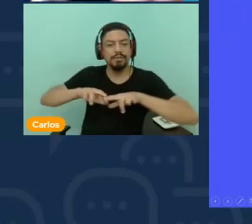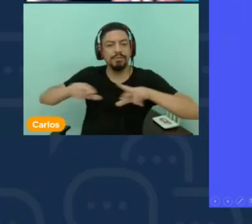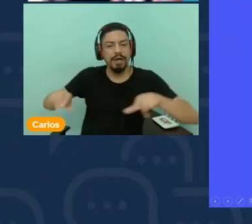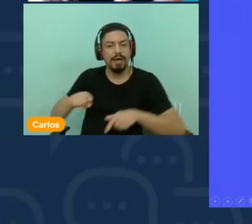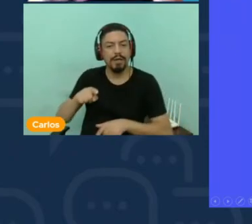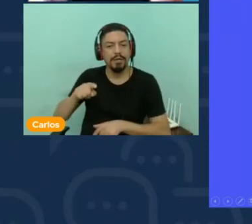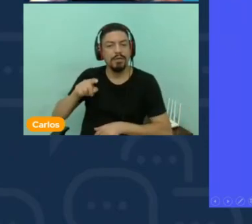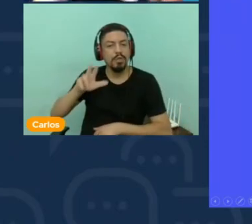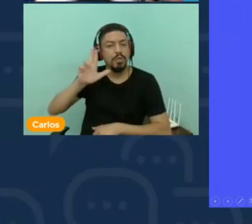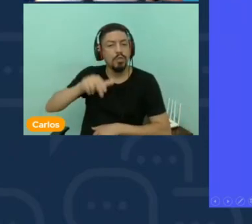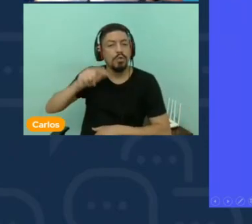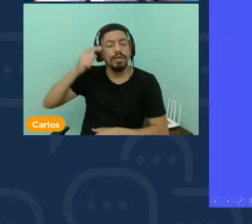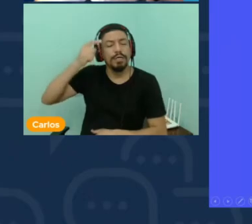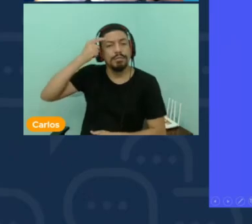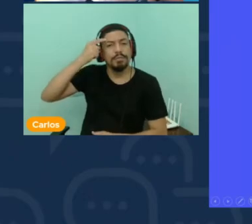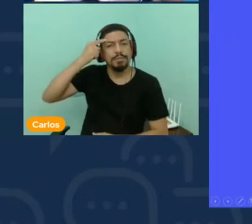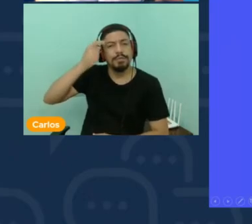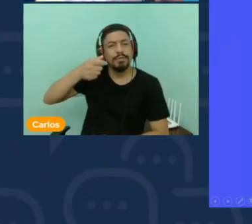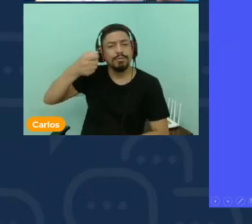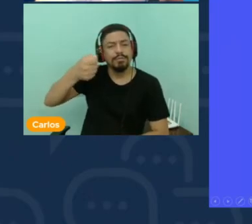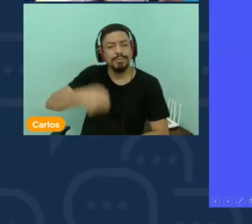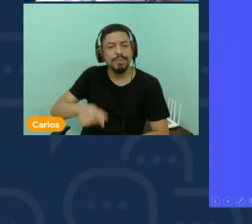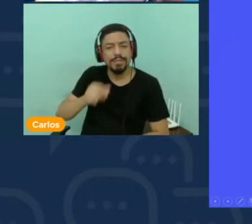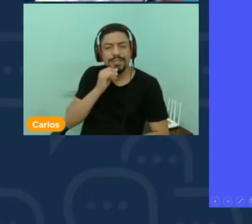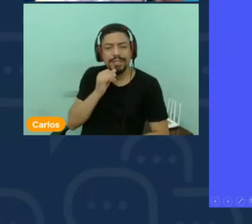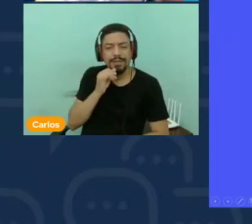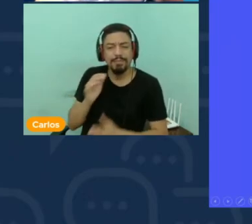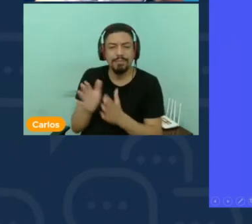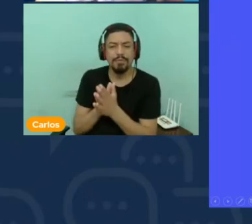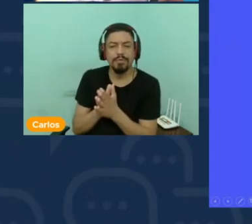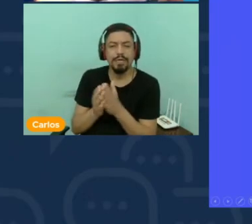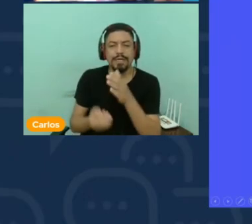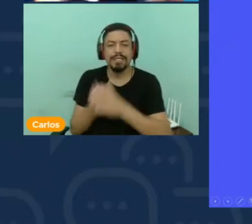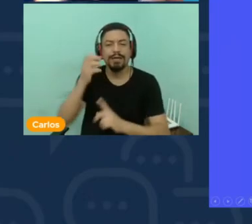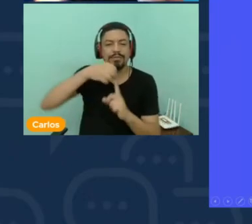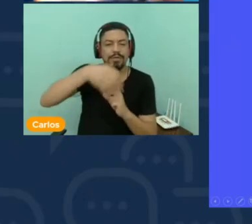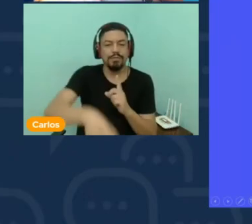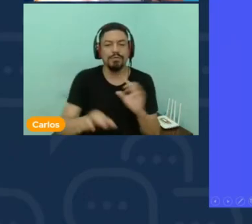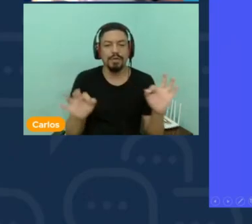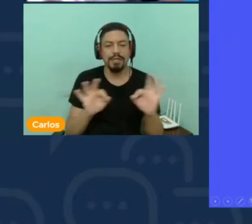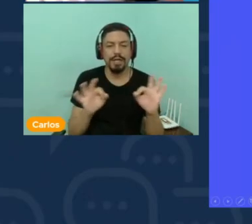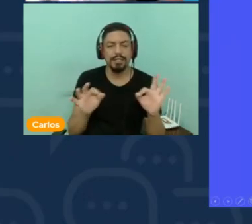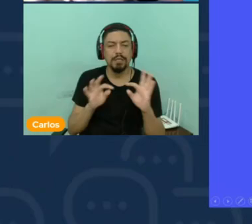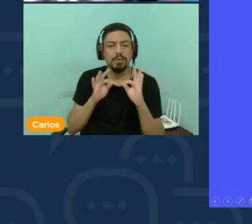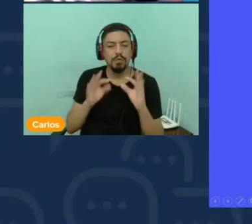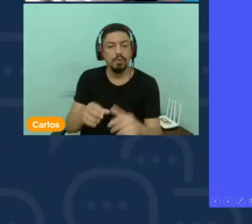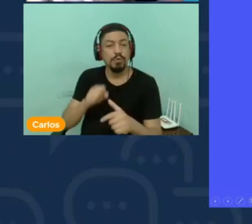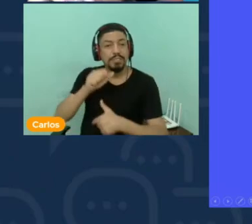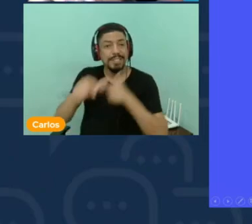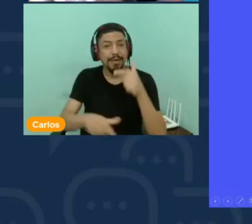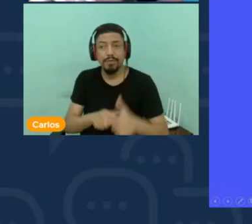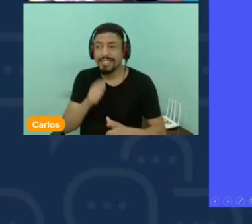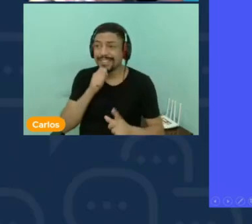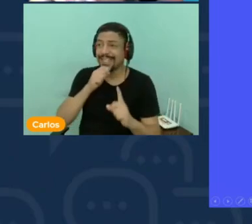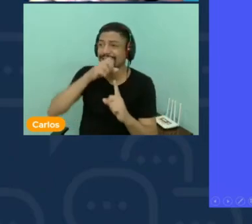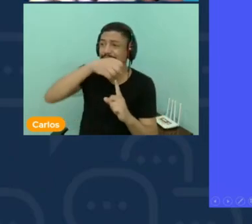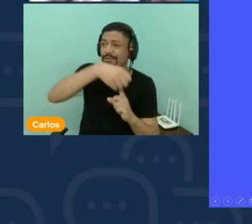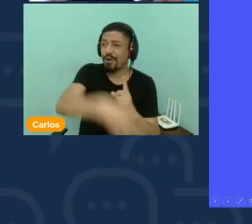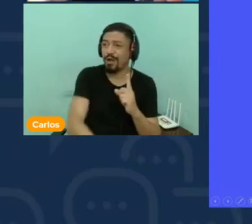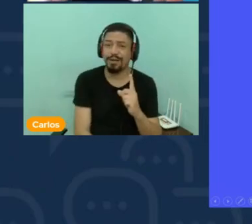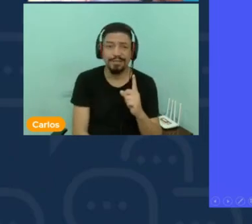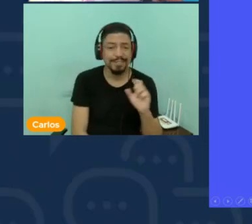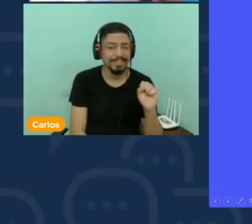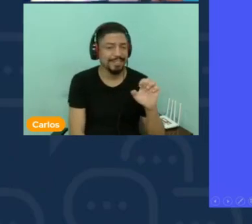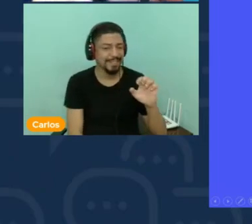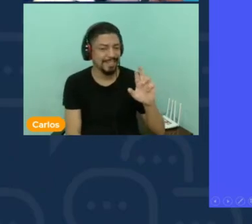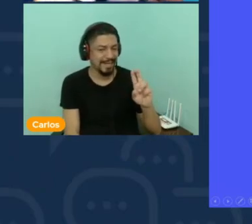em momento nenhum precisou, por exemplo, criar um servidor, porque são todos serviços serverless, onde